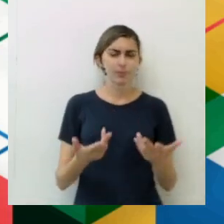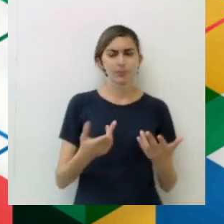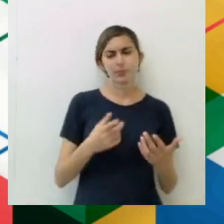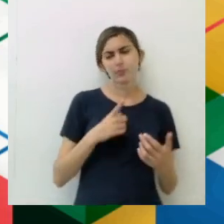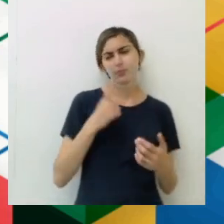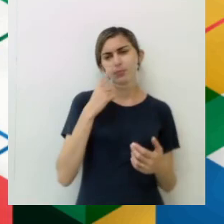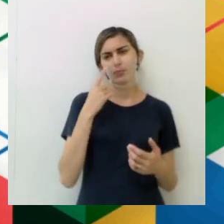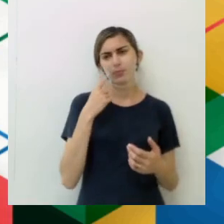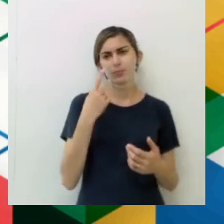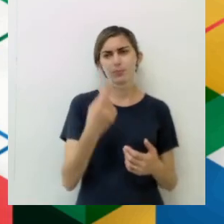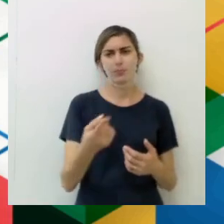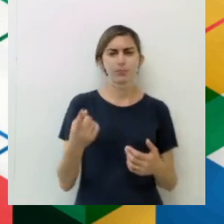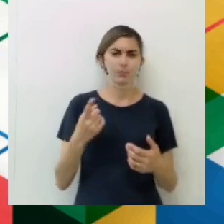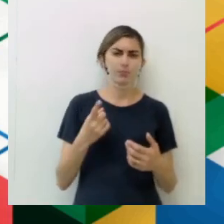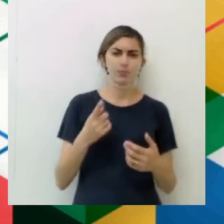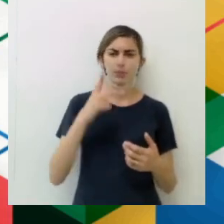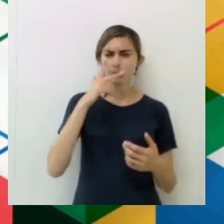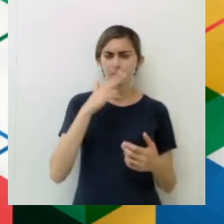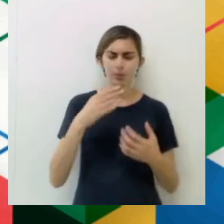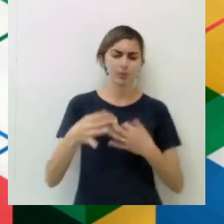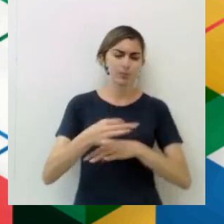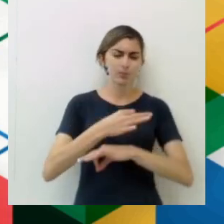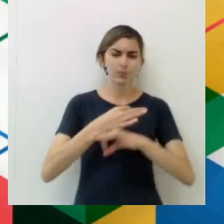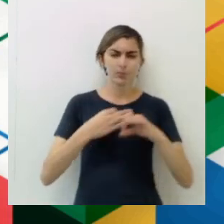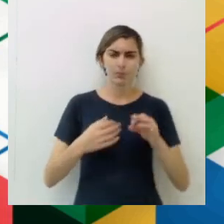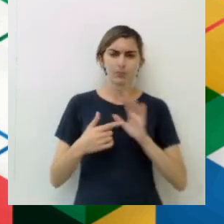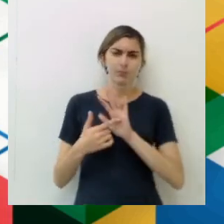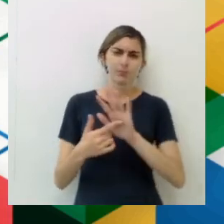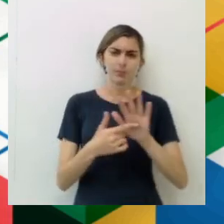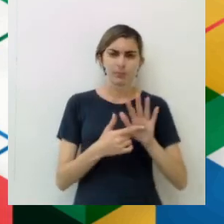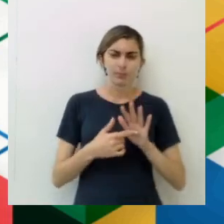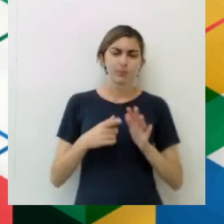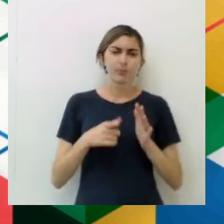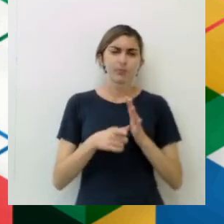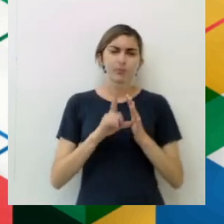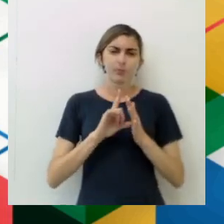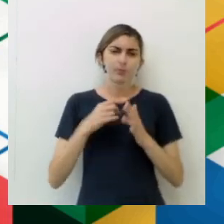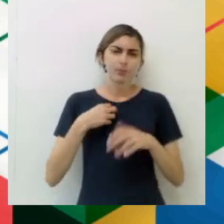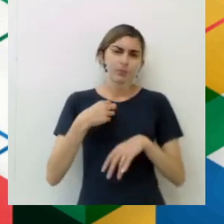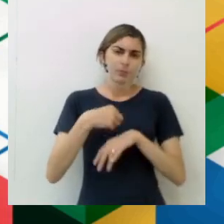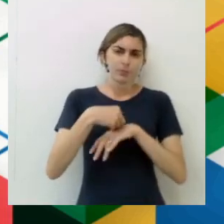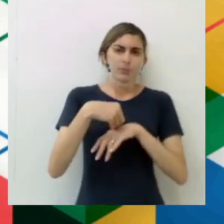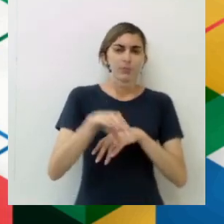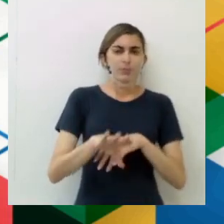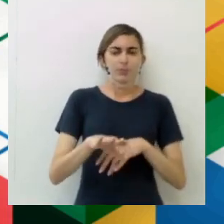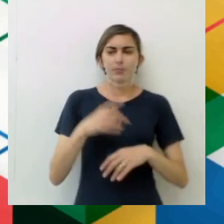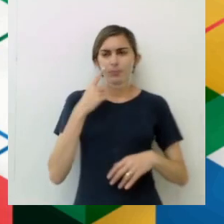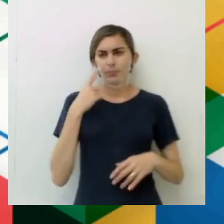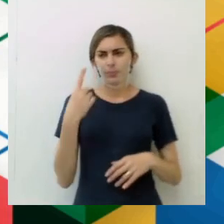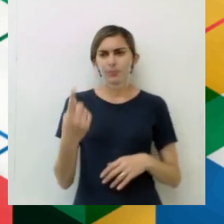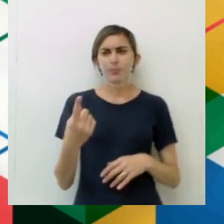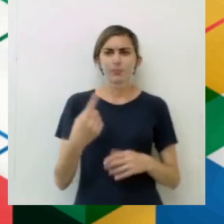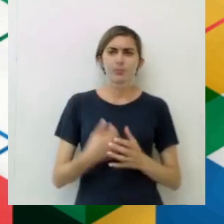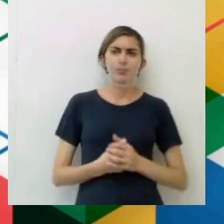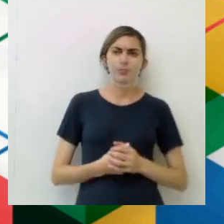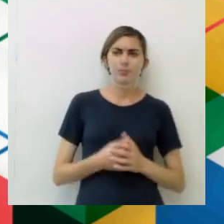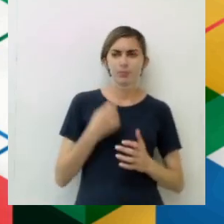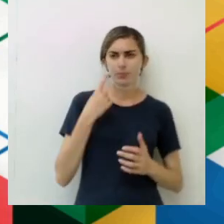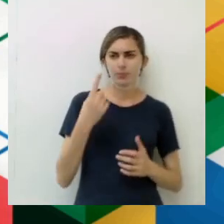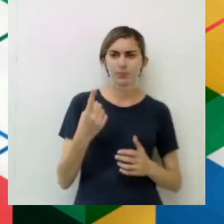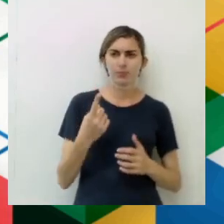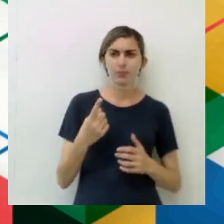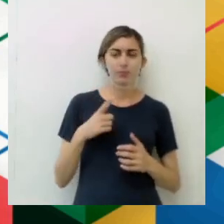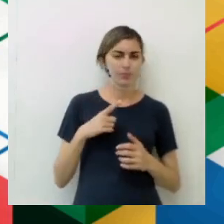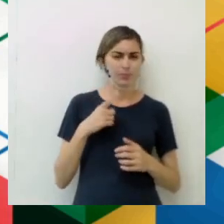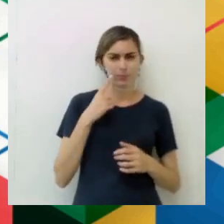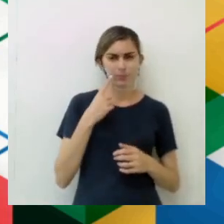só, olha o caso aí. A mesma molécula que eu mostrei anteriormente, eu vou passar o plano aqui, ó. Deixa eu achar a caneta que eu estou perdendo ela. Ó, tá